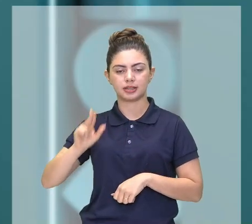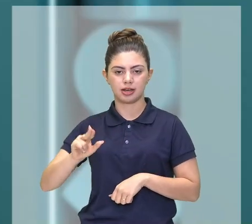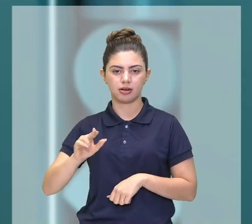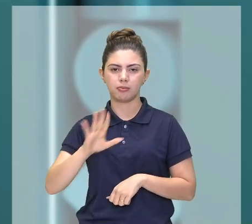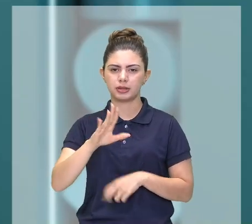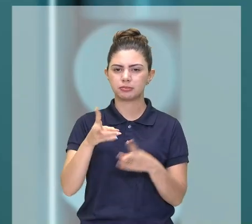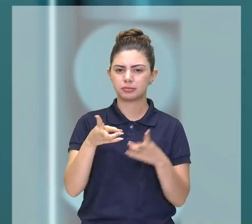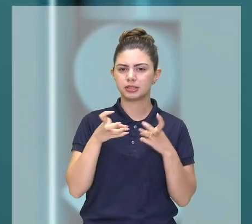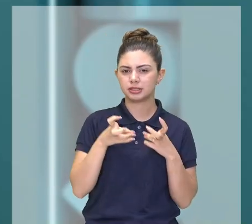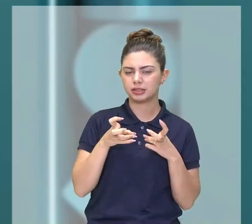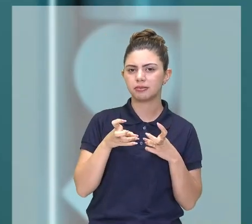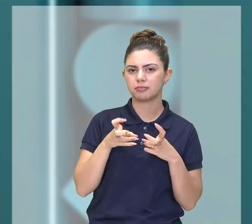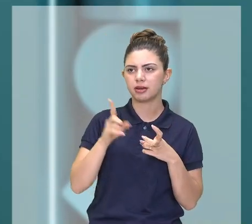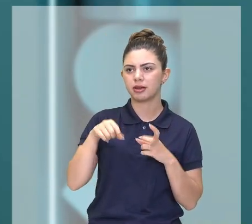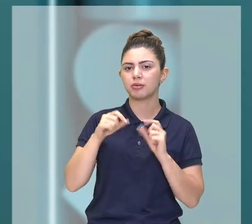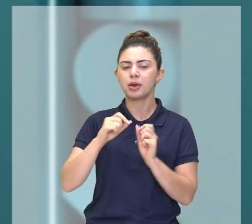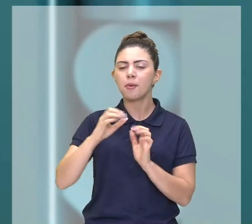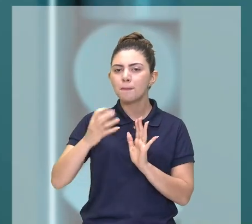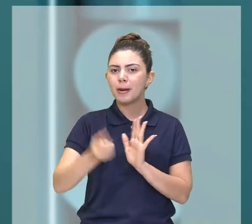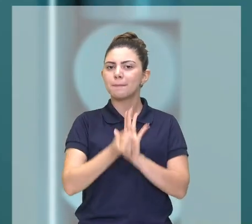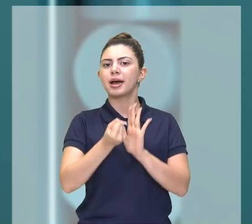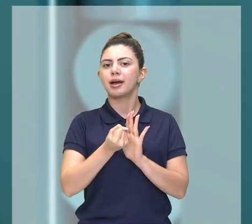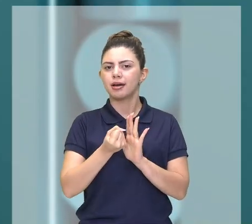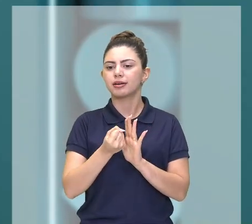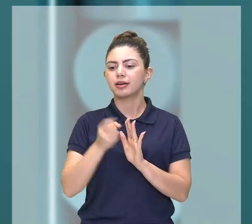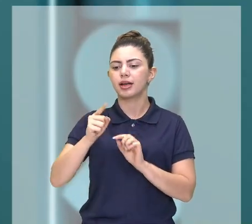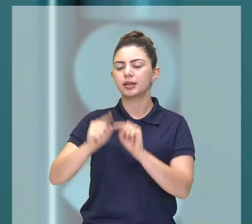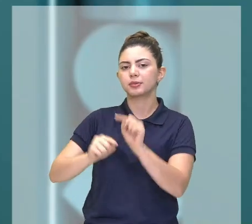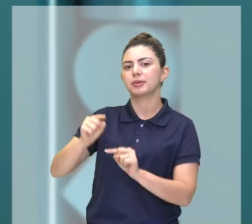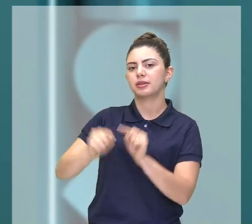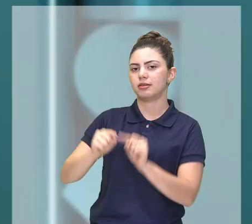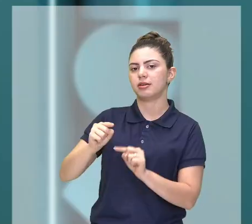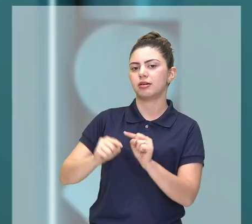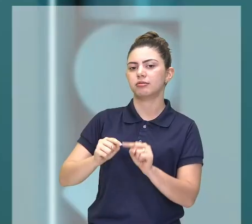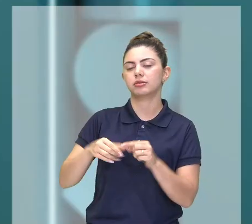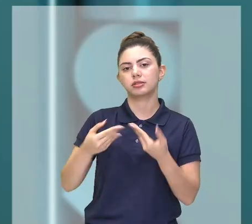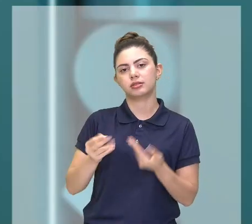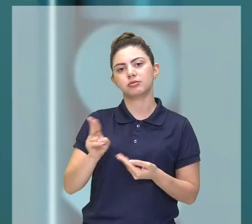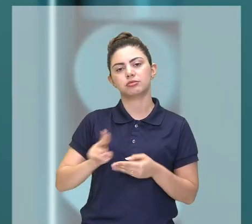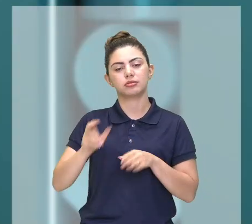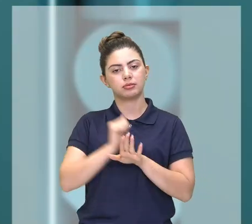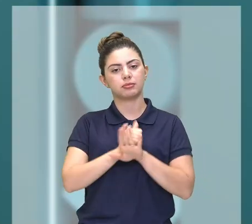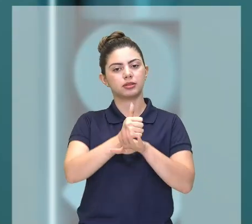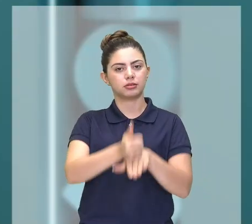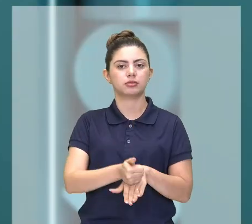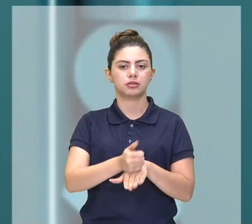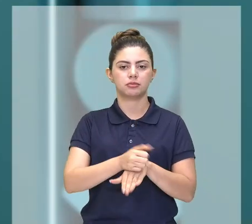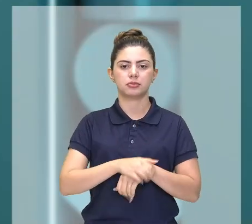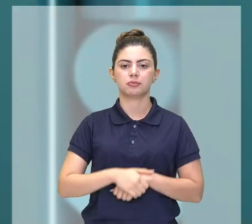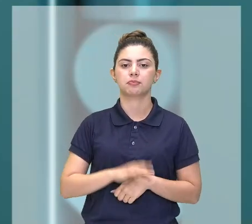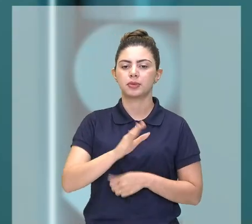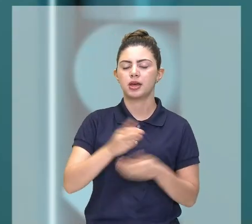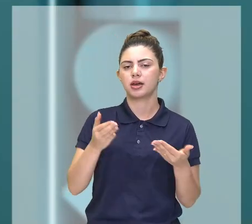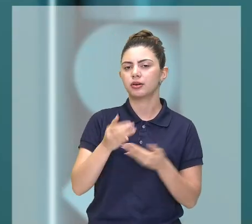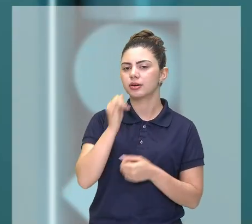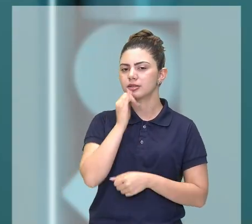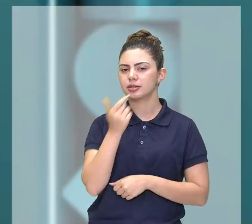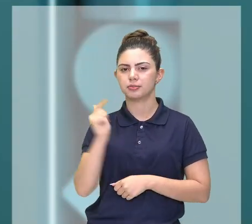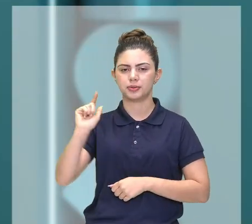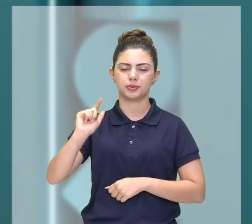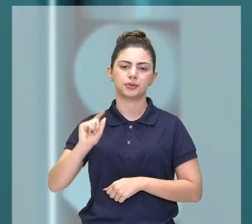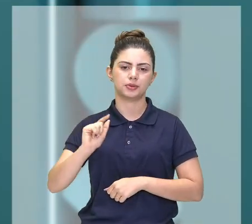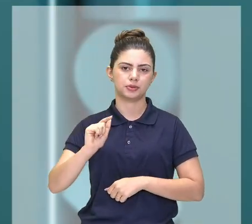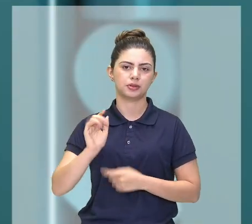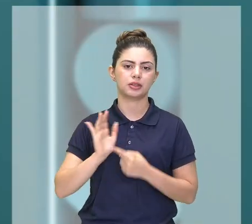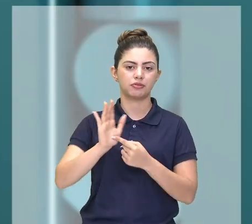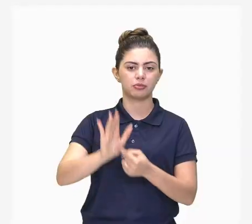uma marca. Com isso, nós temos a metonímia. Vamos ver outro exemplo, que